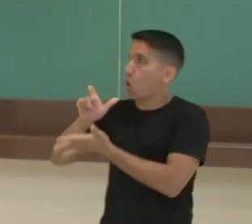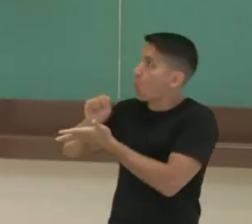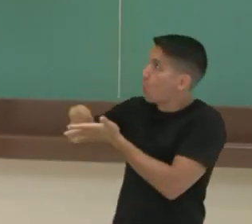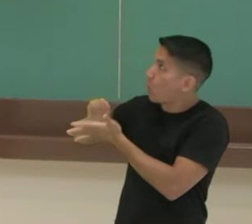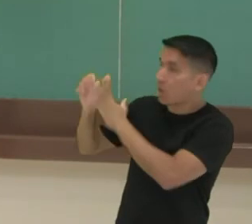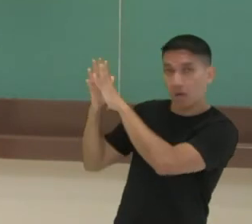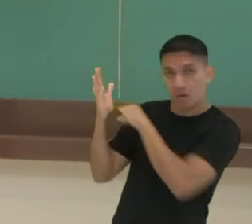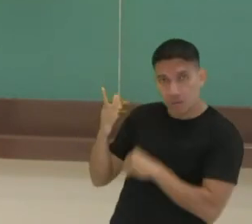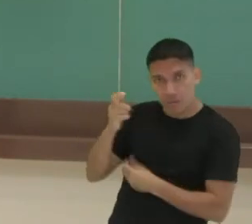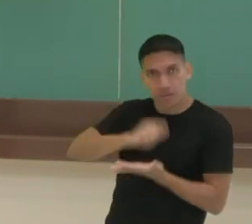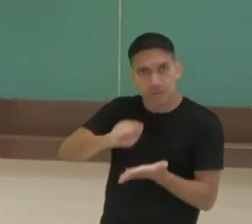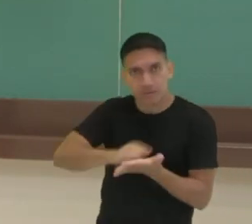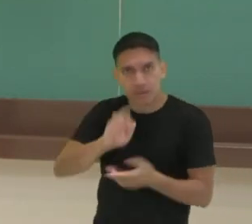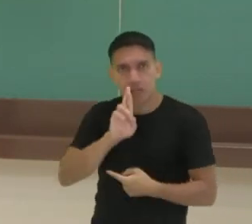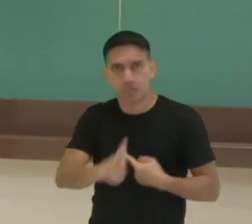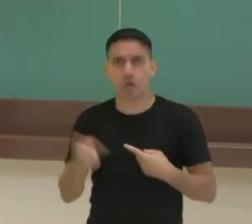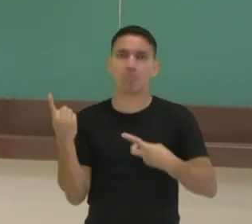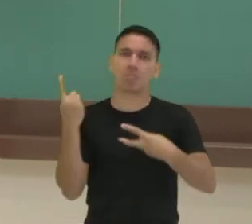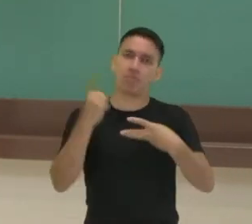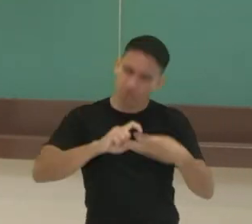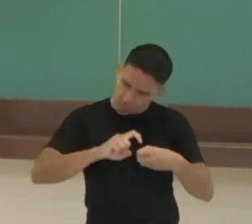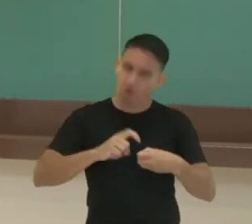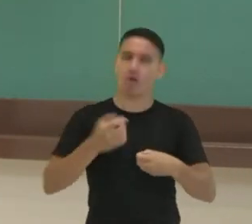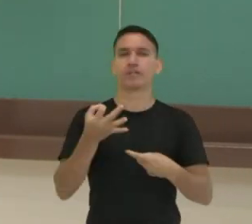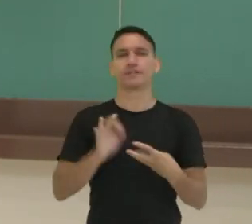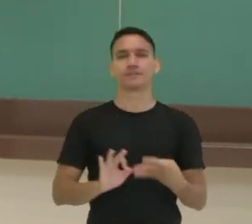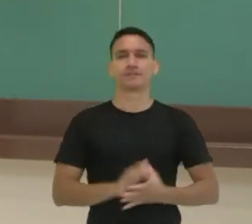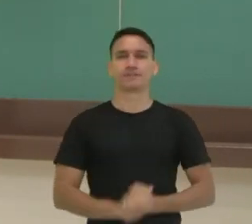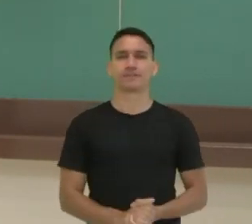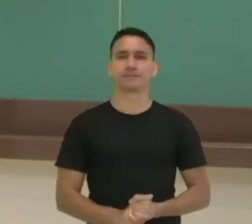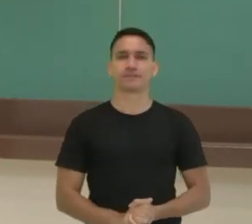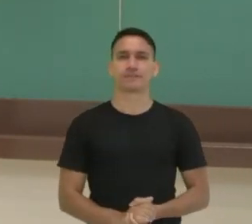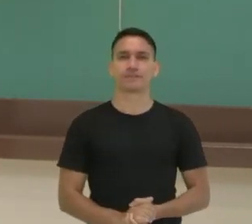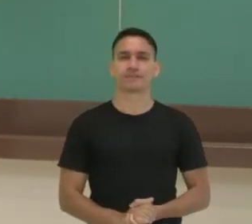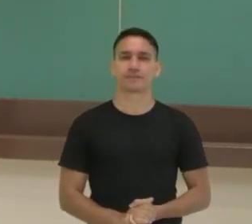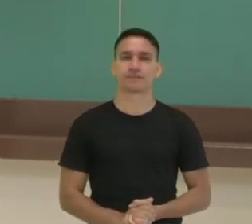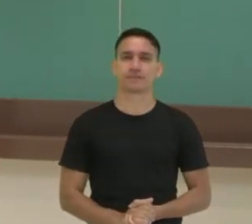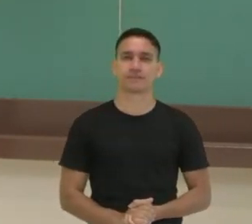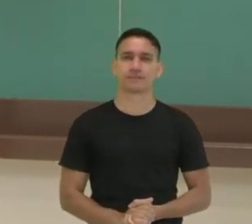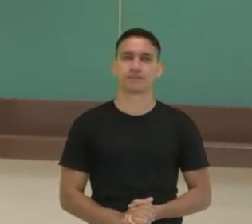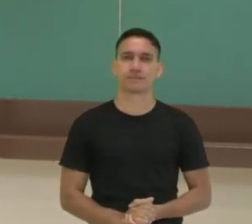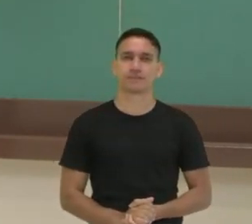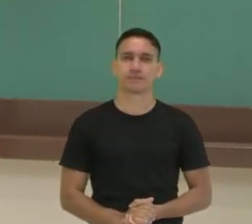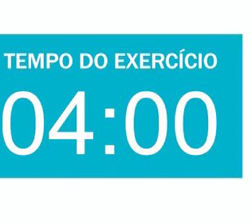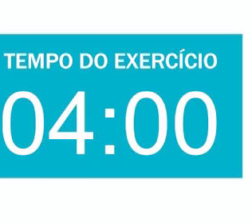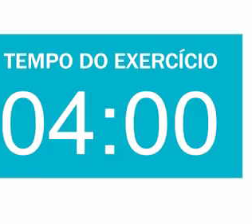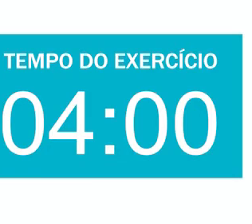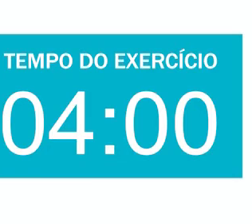questão no caderno de vocês, respondam e nós voltamos depois com a correção.